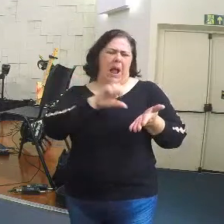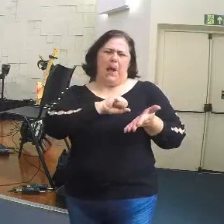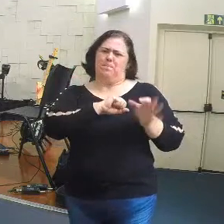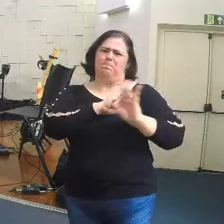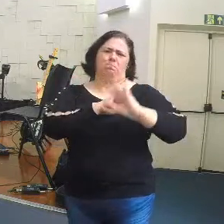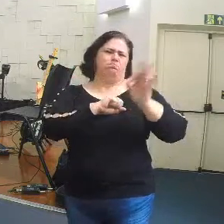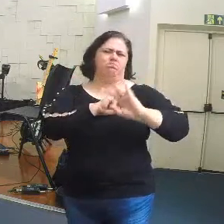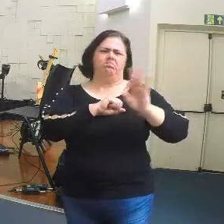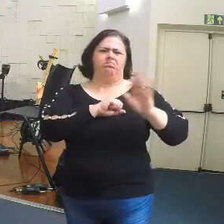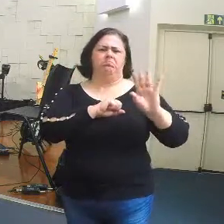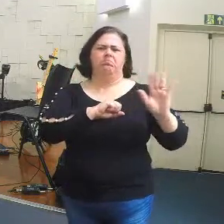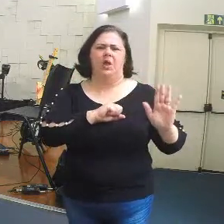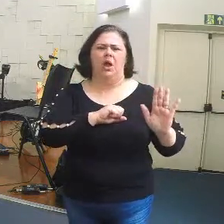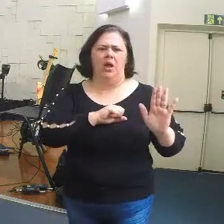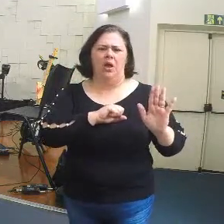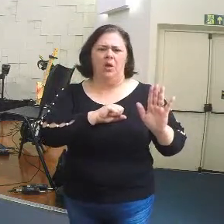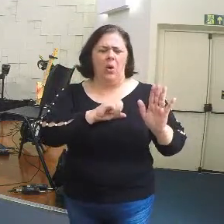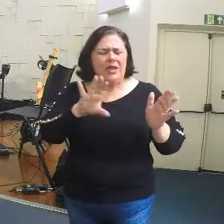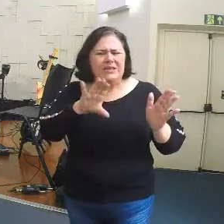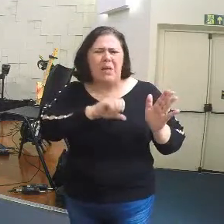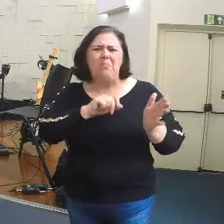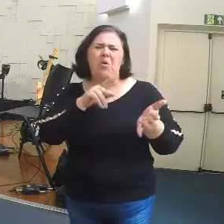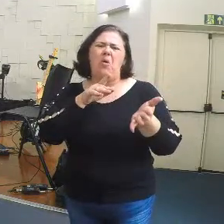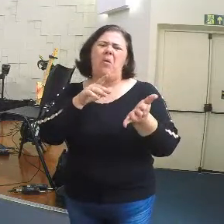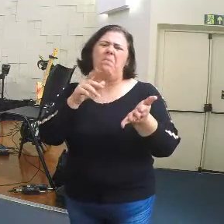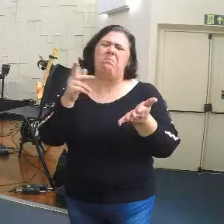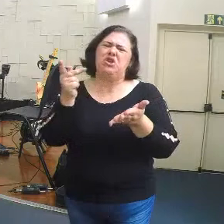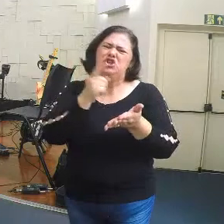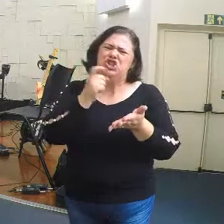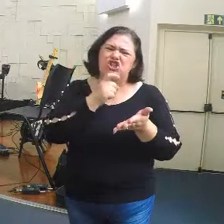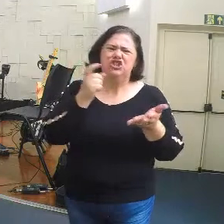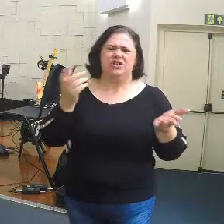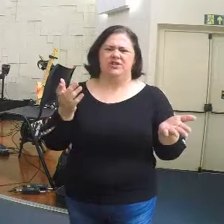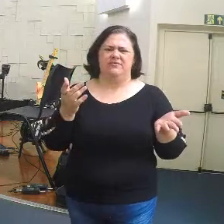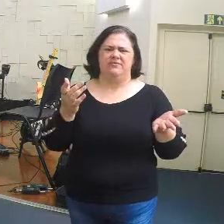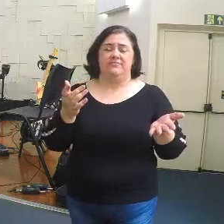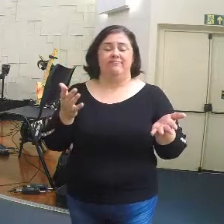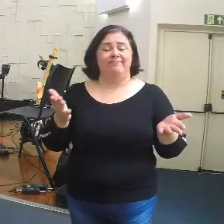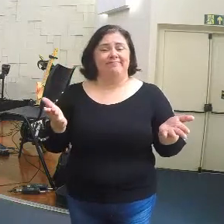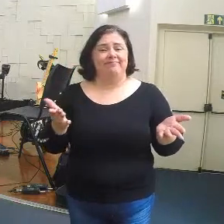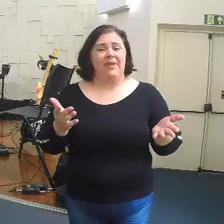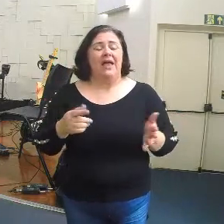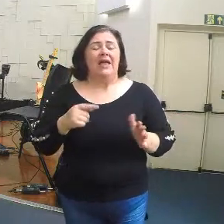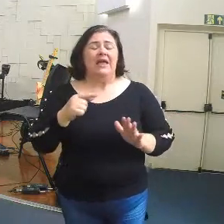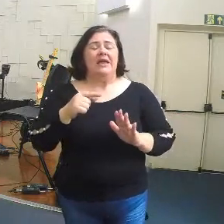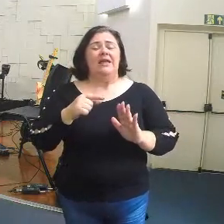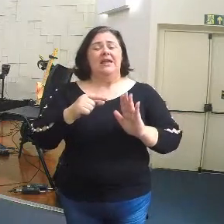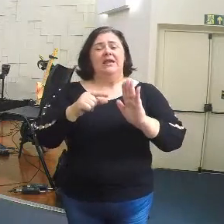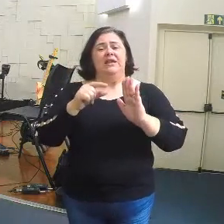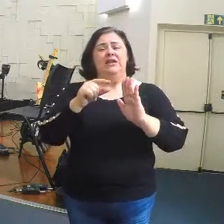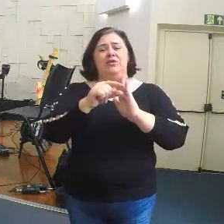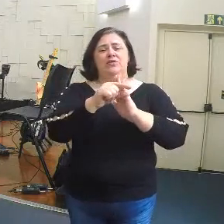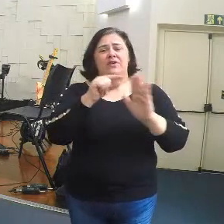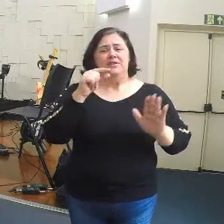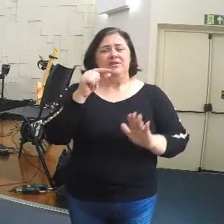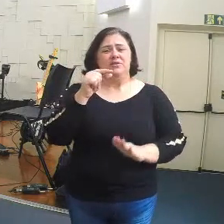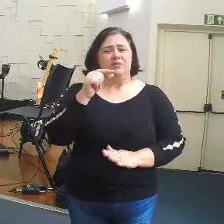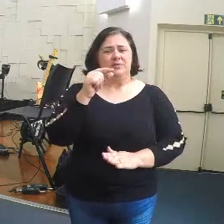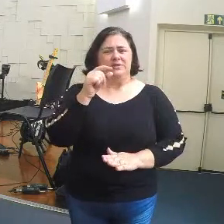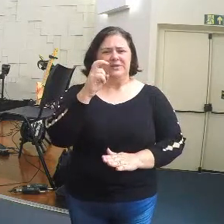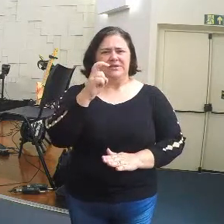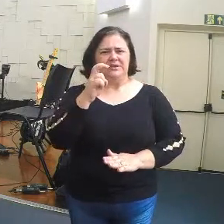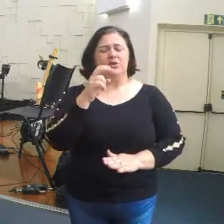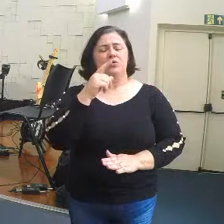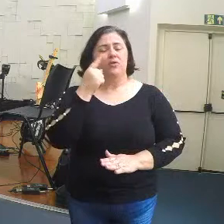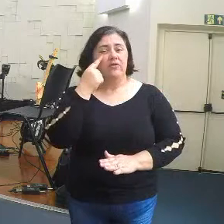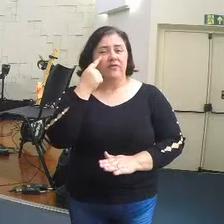divisão. A grande questão aqui, que nós encontramos na terceira epístola, versículo 5 e diante, é a prática do amor.